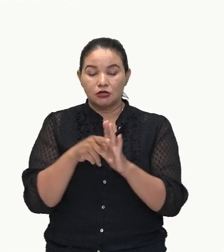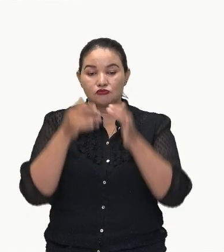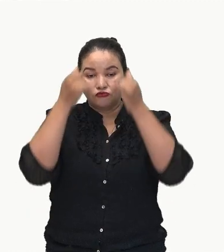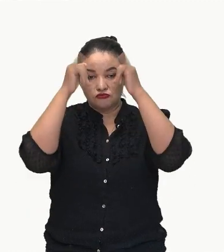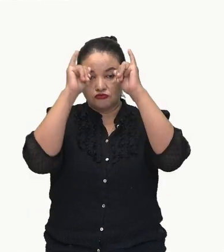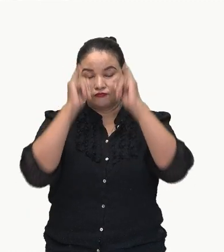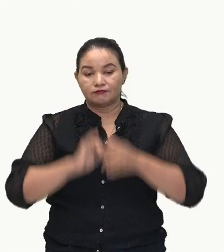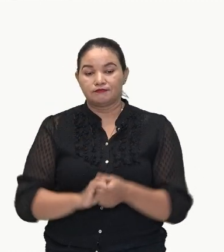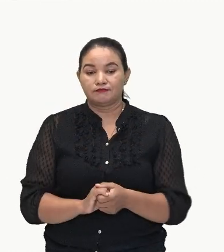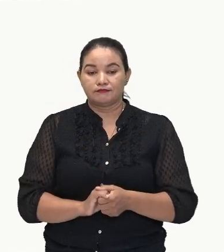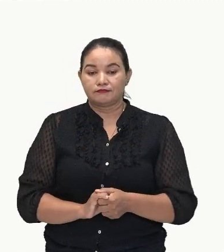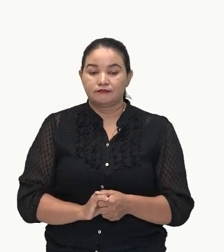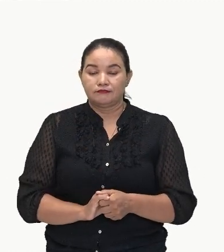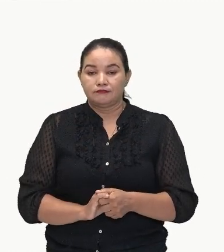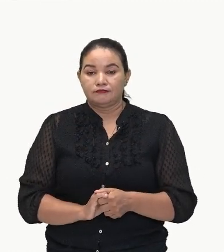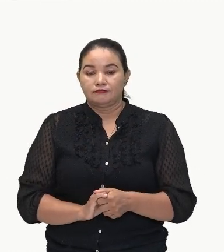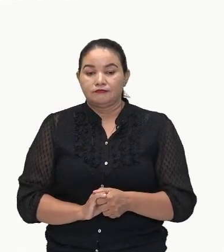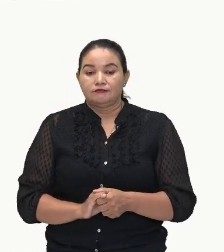Apesar